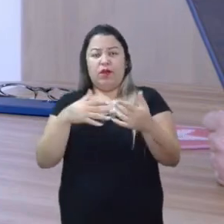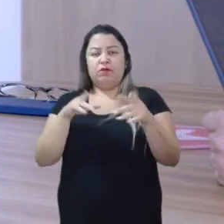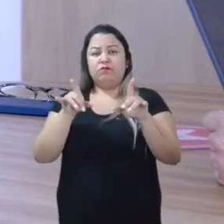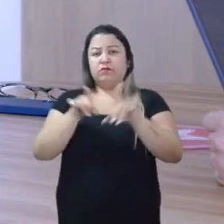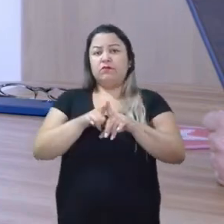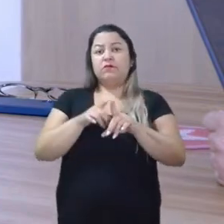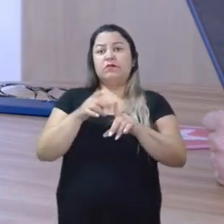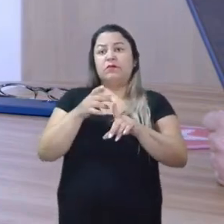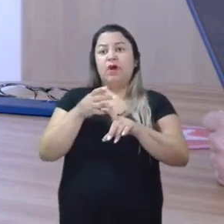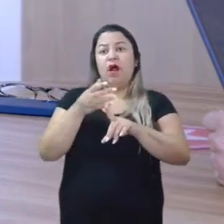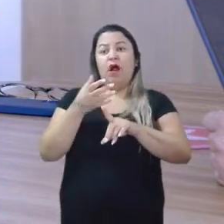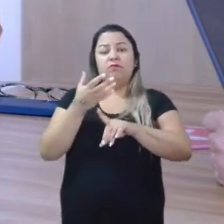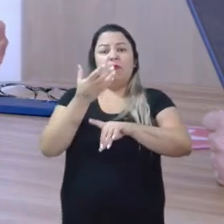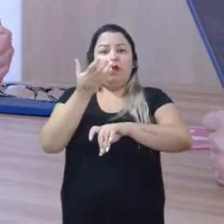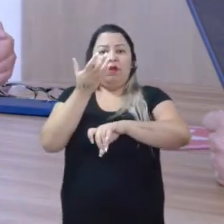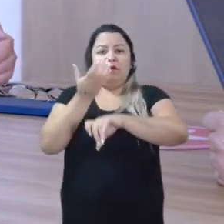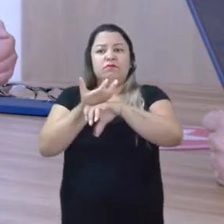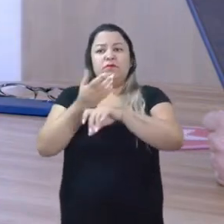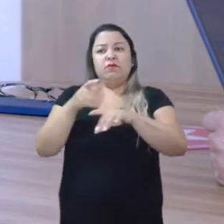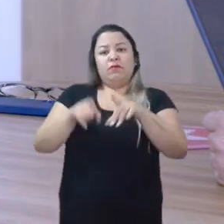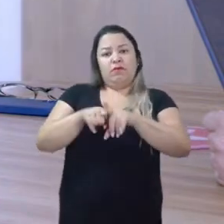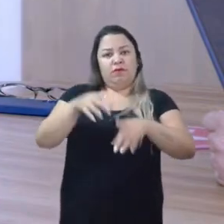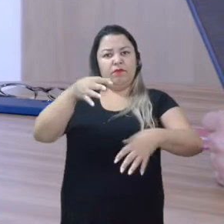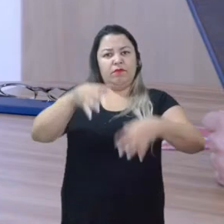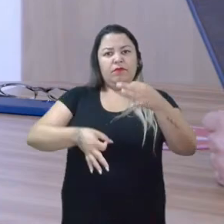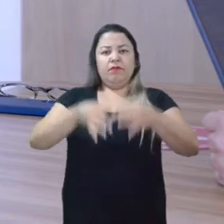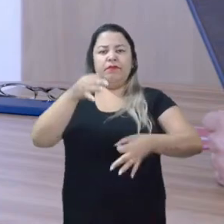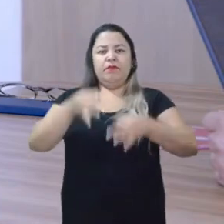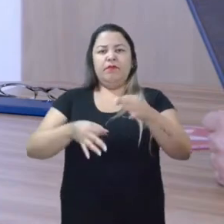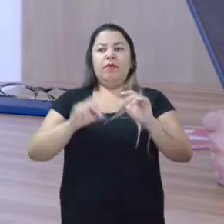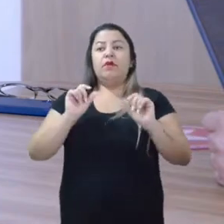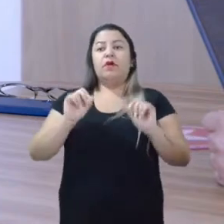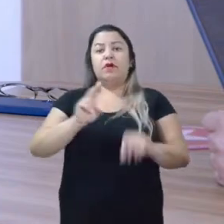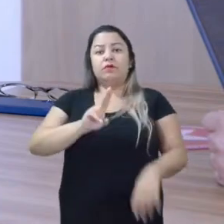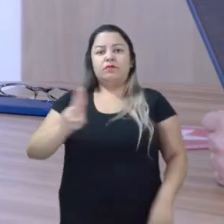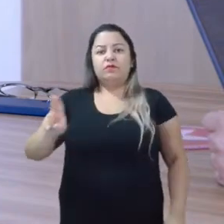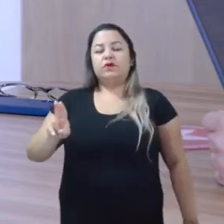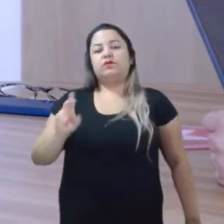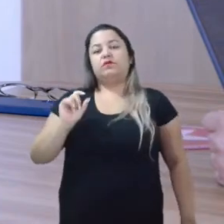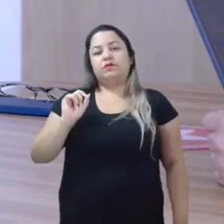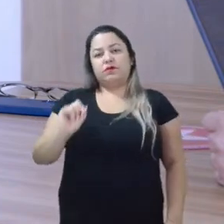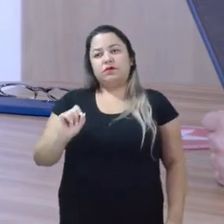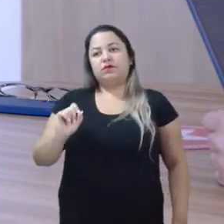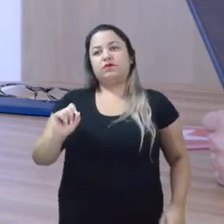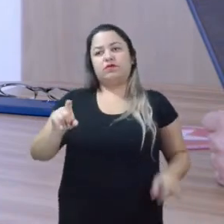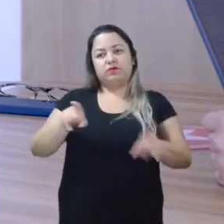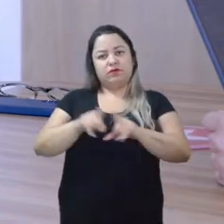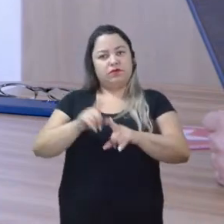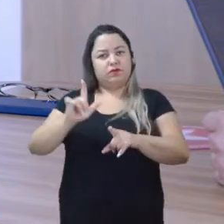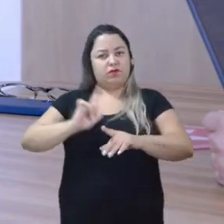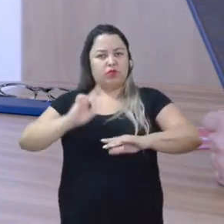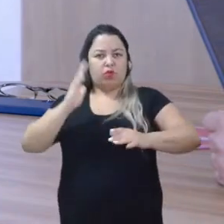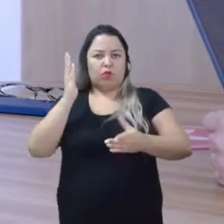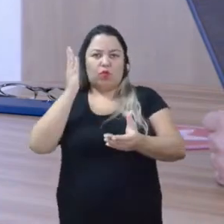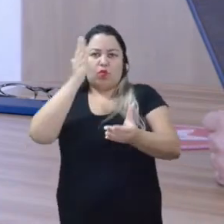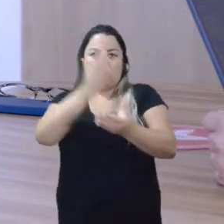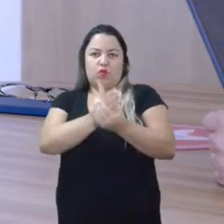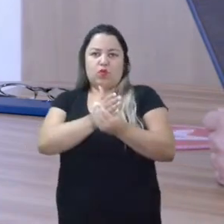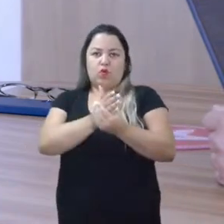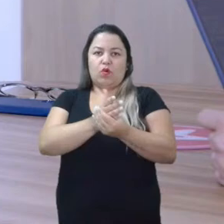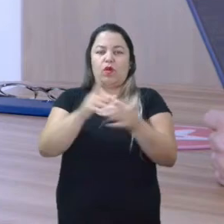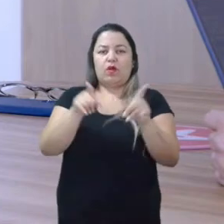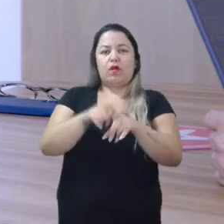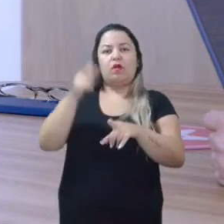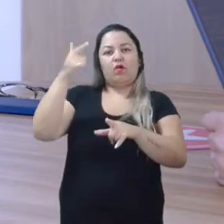poderia levar a uma judicialização predatória, que se chama, né? Que seria um volume excessivo de ações judiciais contra a plataforma